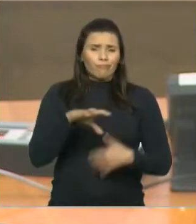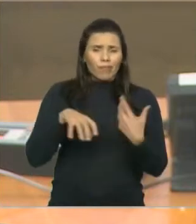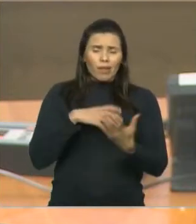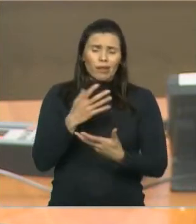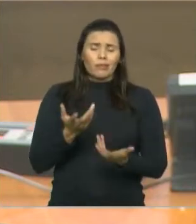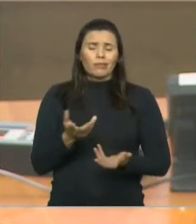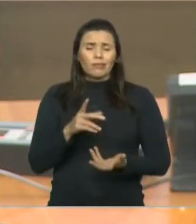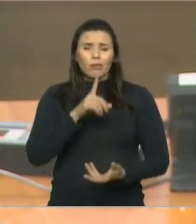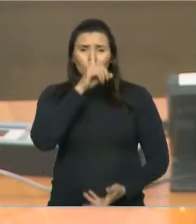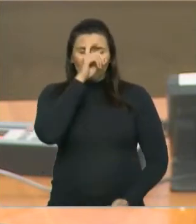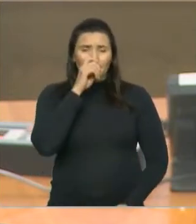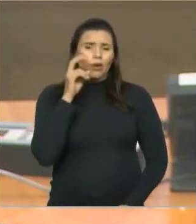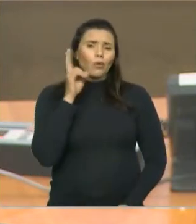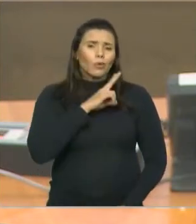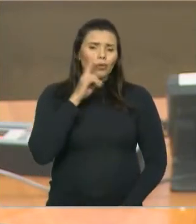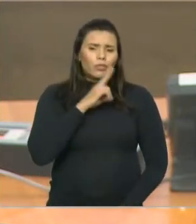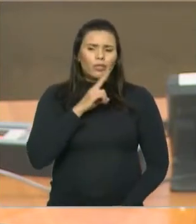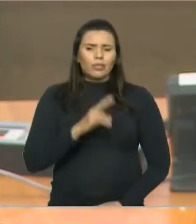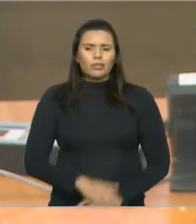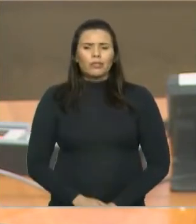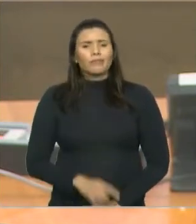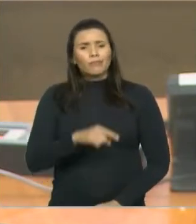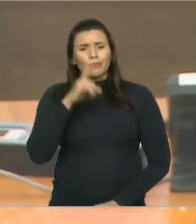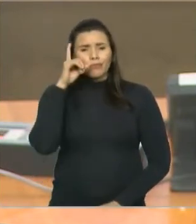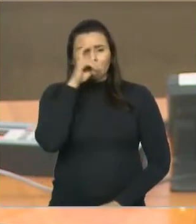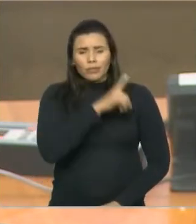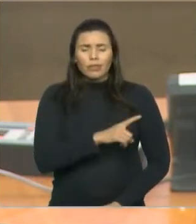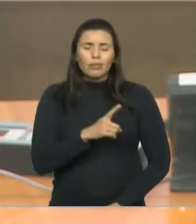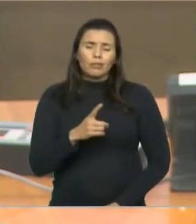o município com grave dificuldade financeira.